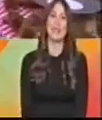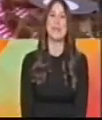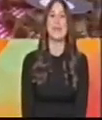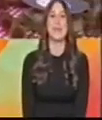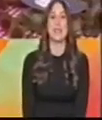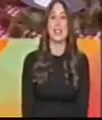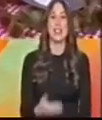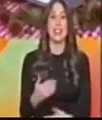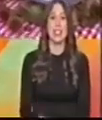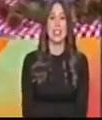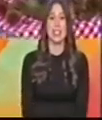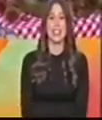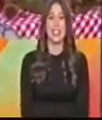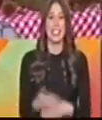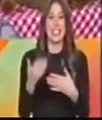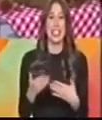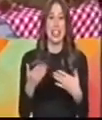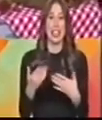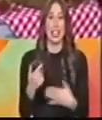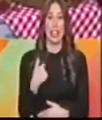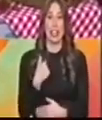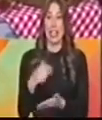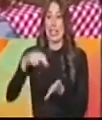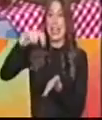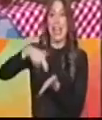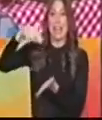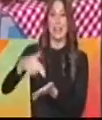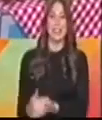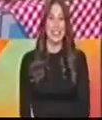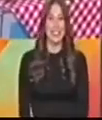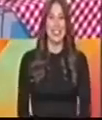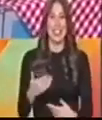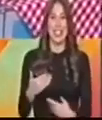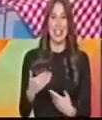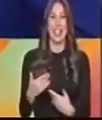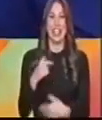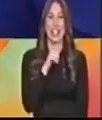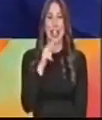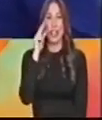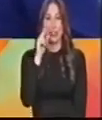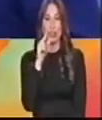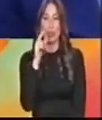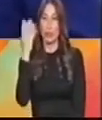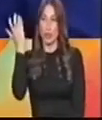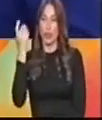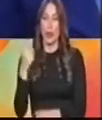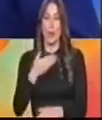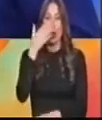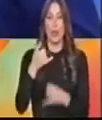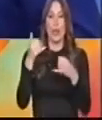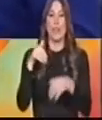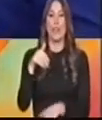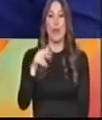Obrigado. E já agora, tenho que me pôr aqui no suspense para conseguir lá aparecer. Depois de termos visto as previsões do tempo para os próximos dias, vamos regressar à Feira de